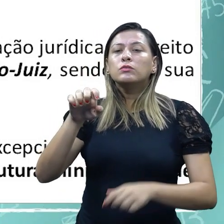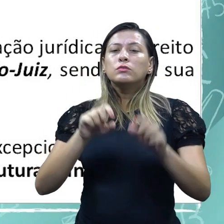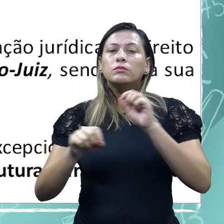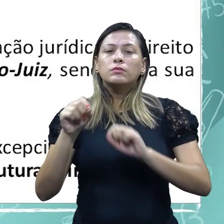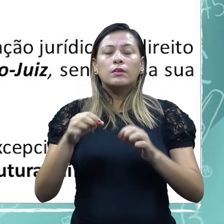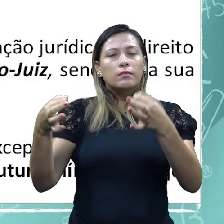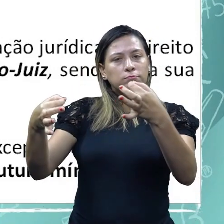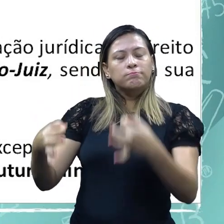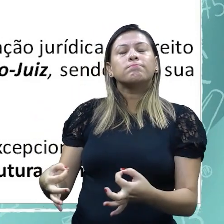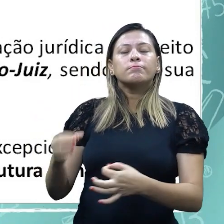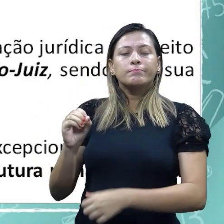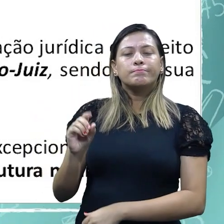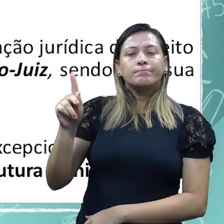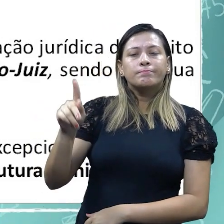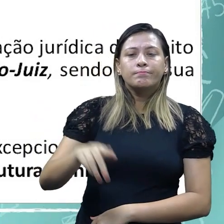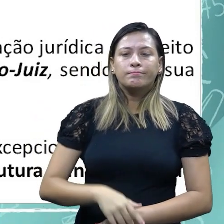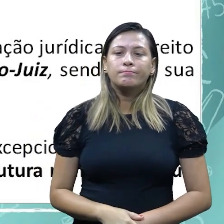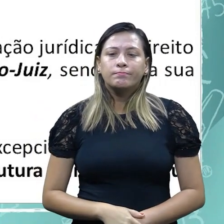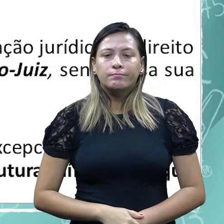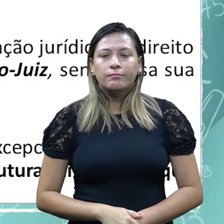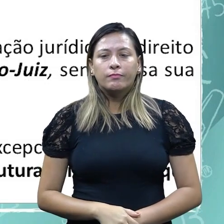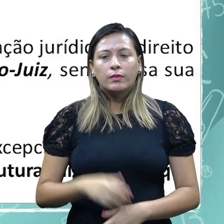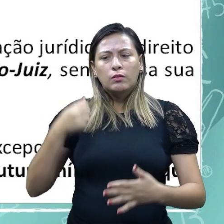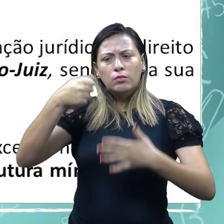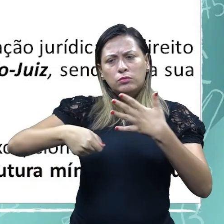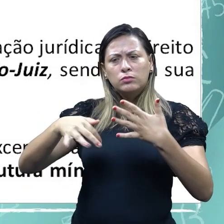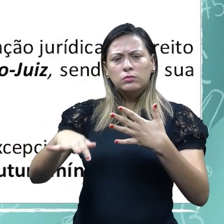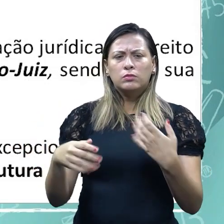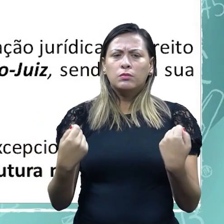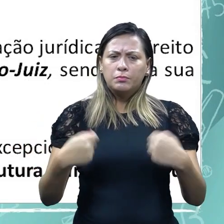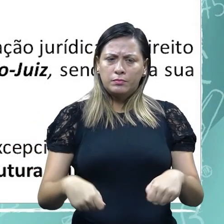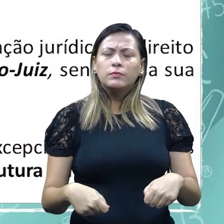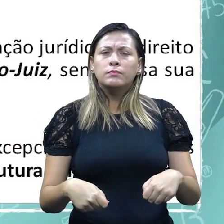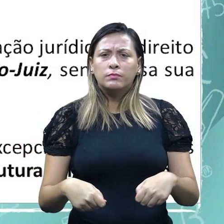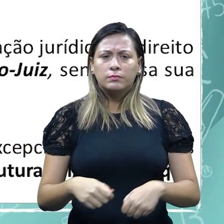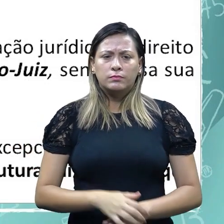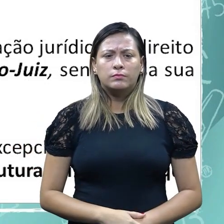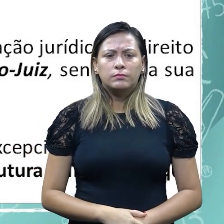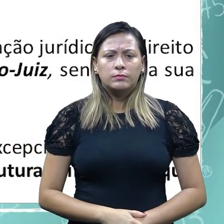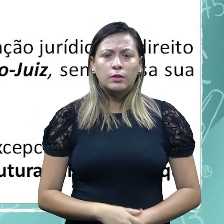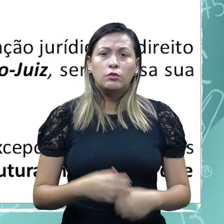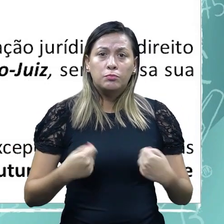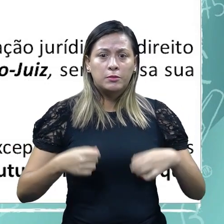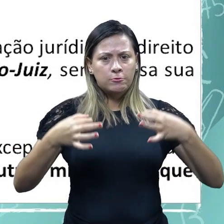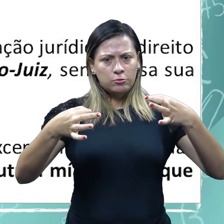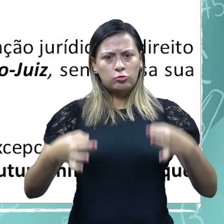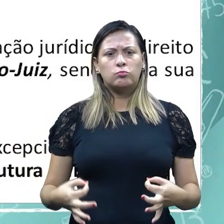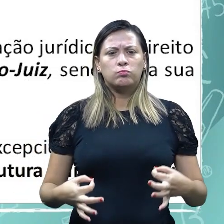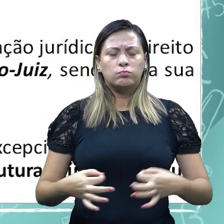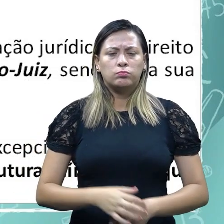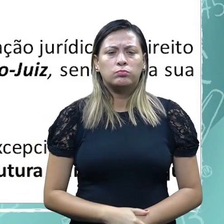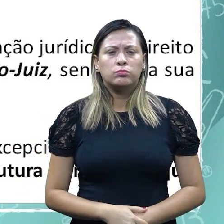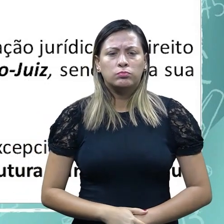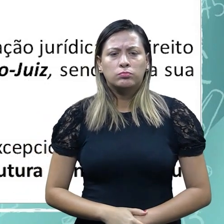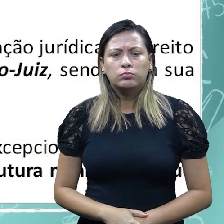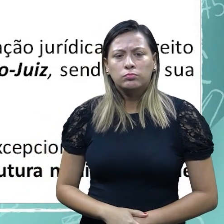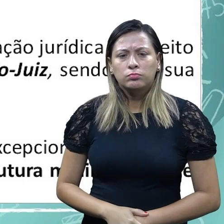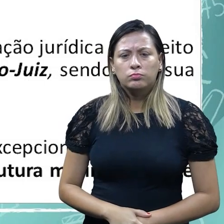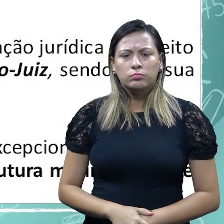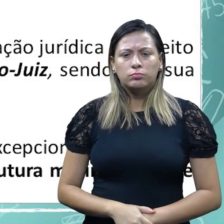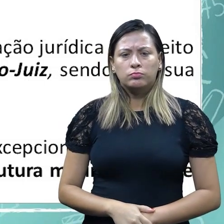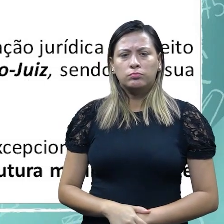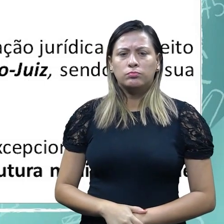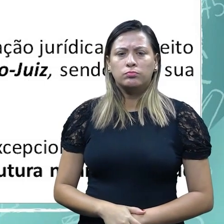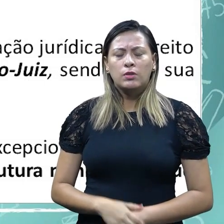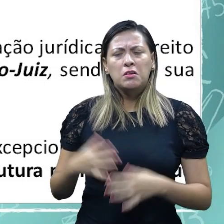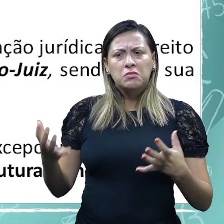tá? Tá ok, então, nesse caso. Órgão jurisdicional competente imparcial, o juiz precisa ser imparcial. Ele não pode ser